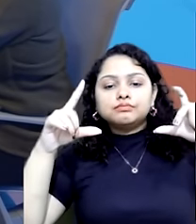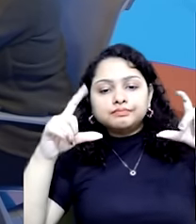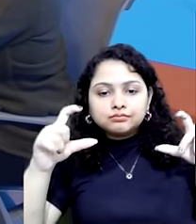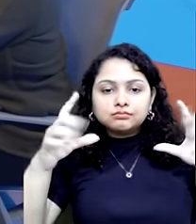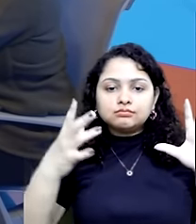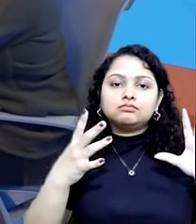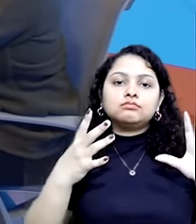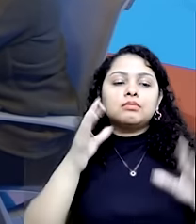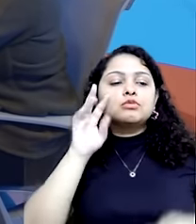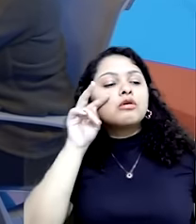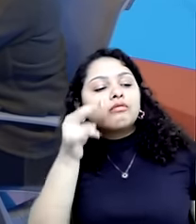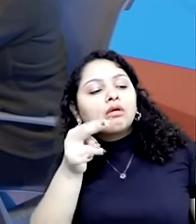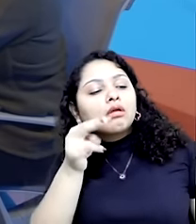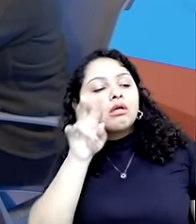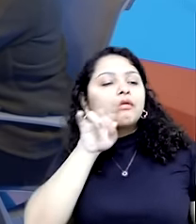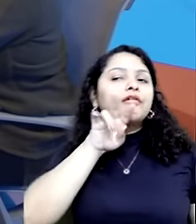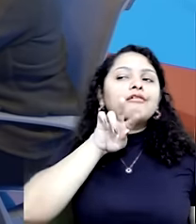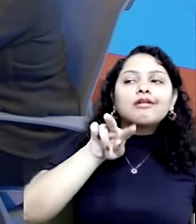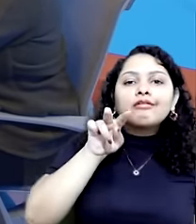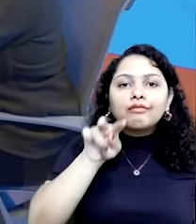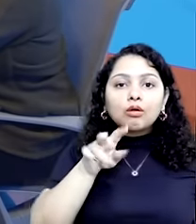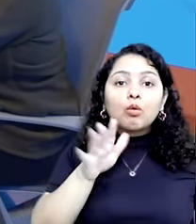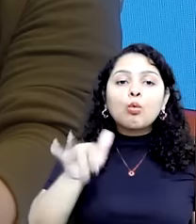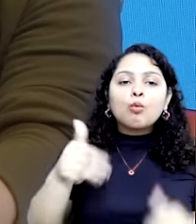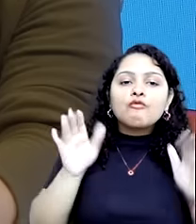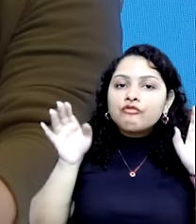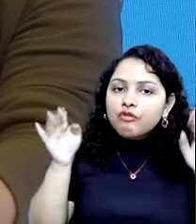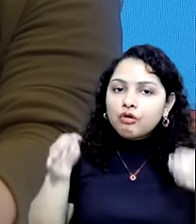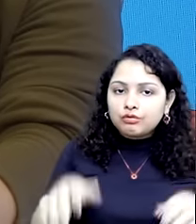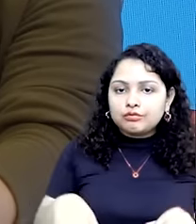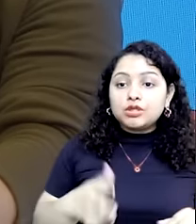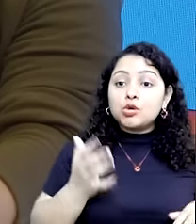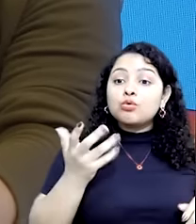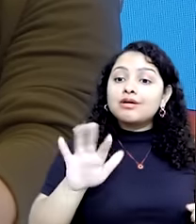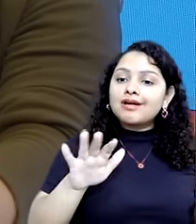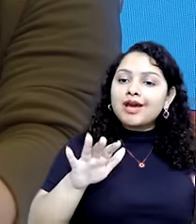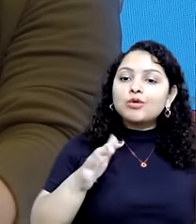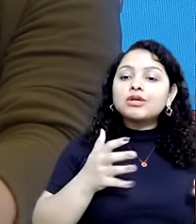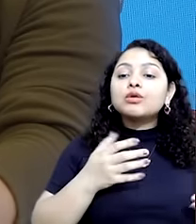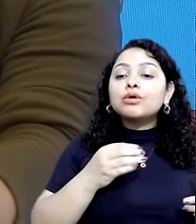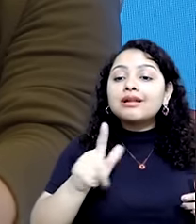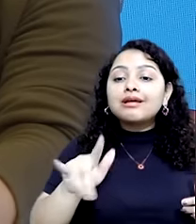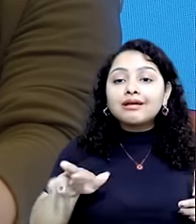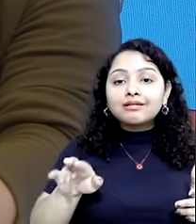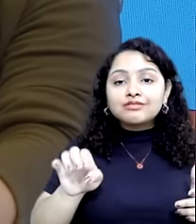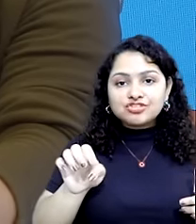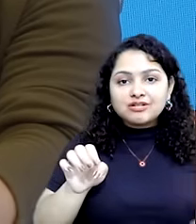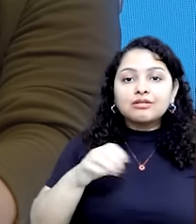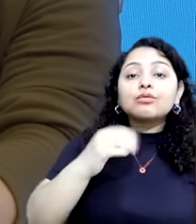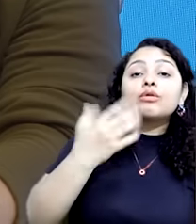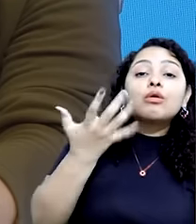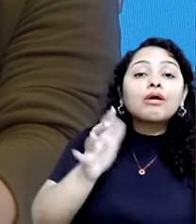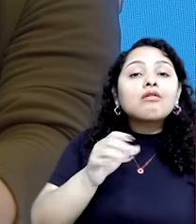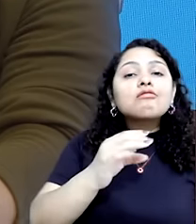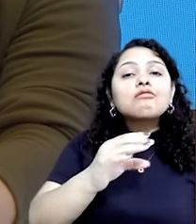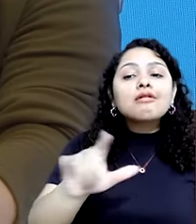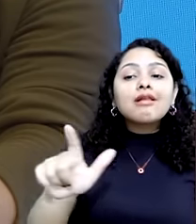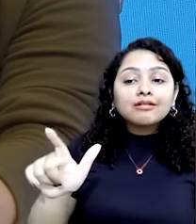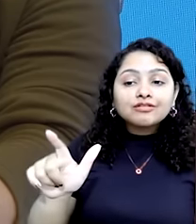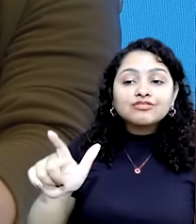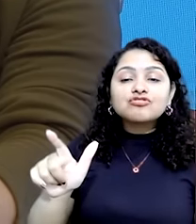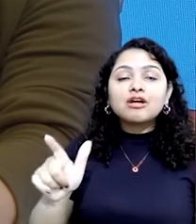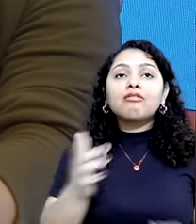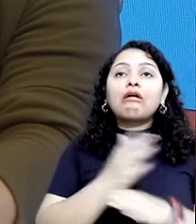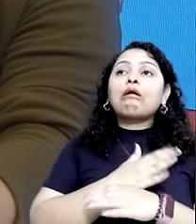exclusivo para mostrar então não não posso eh eu não quero que o cliente se perca em nada eu realmente preciso porque eu falo que